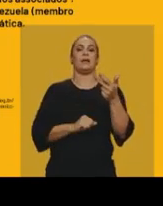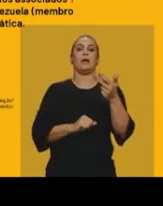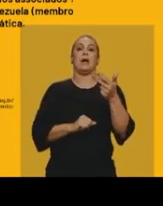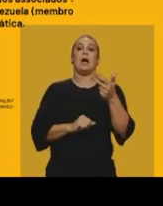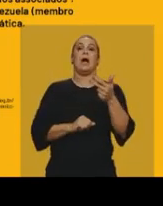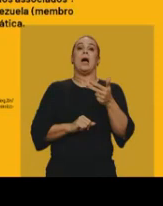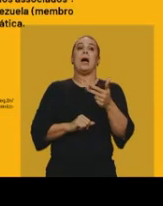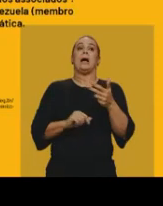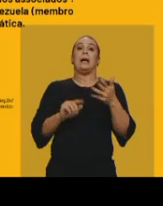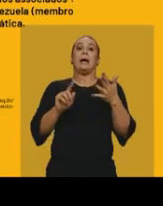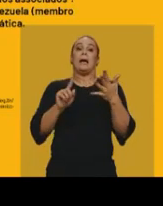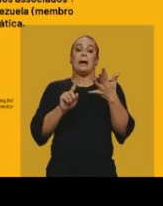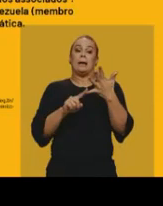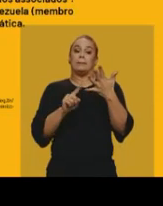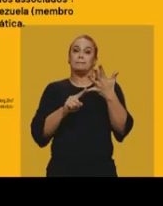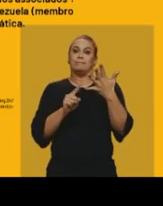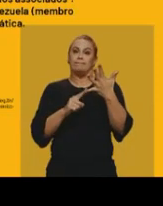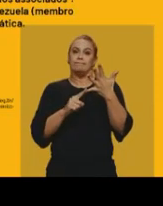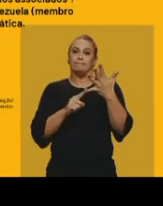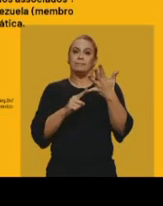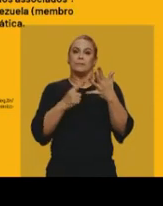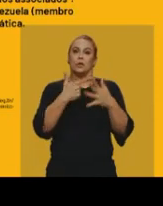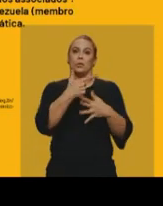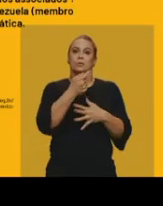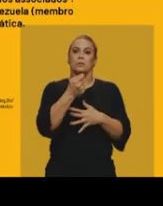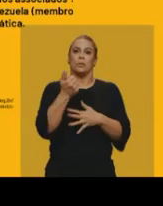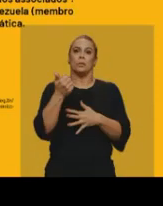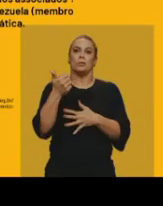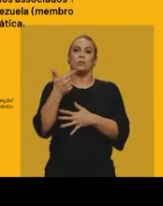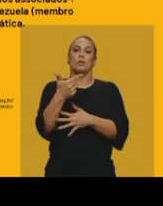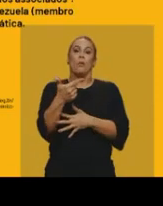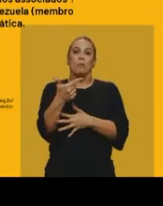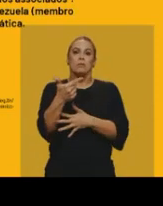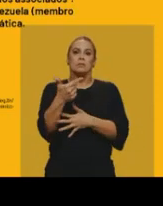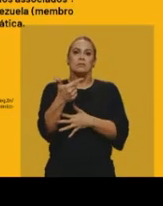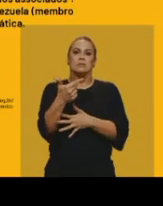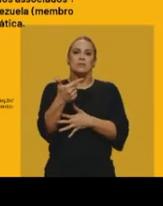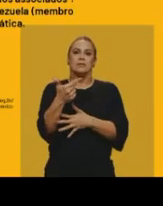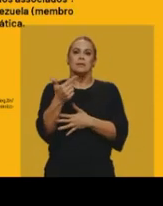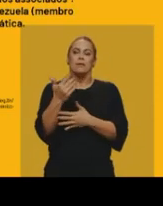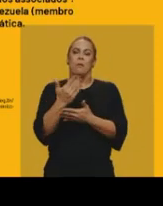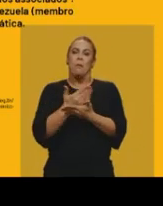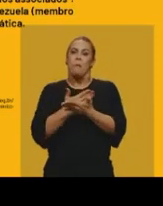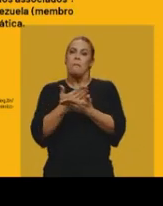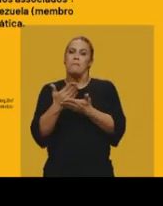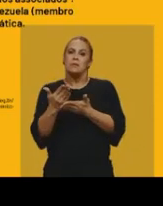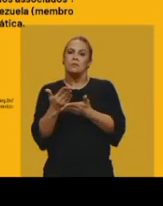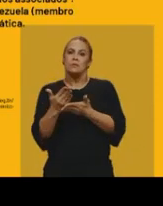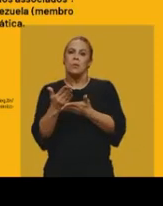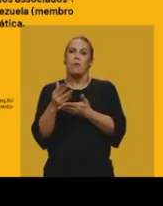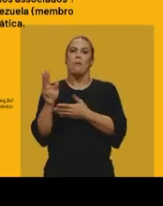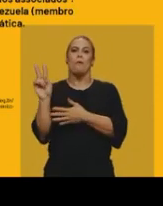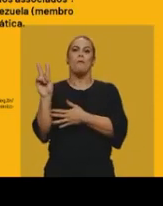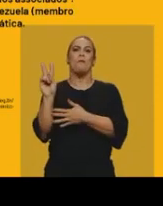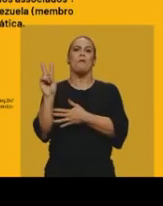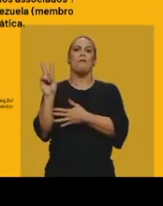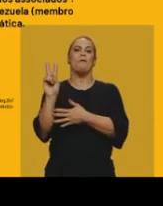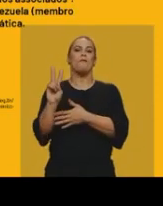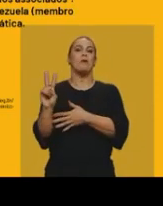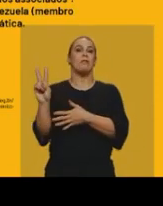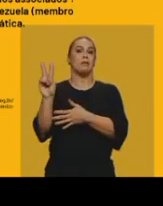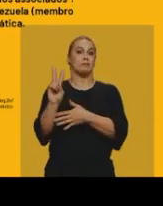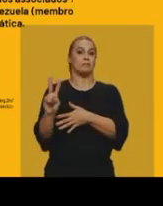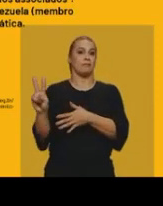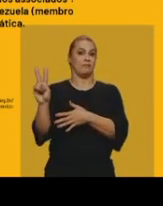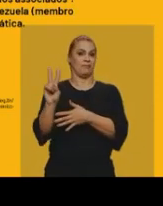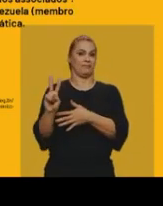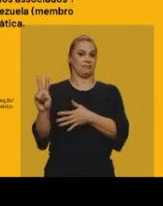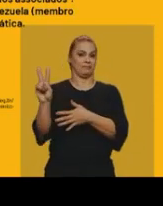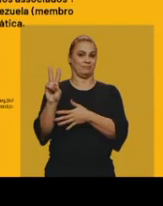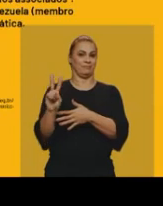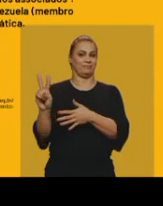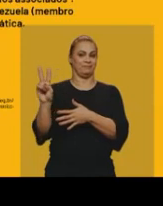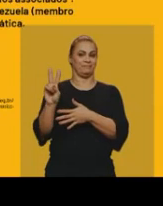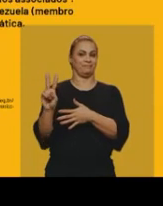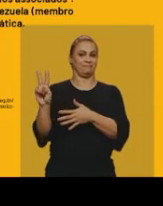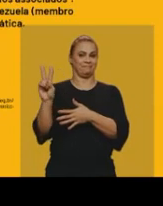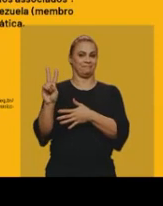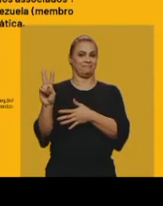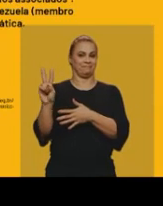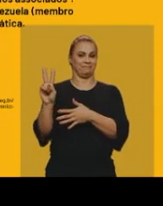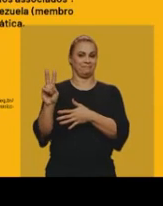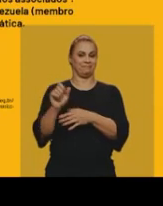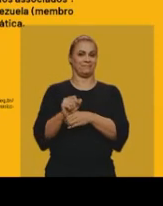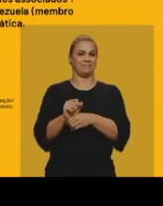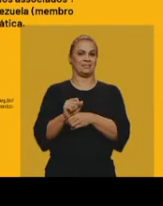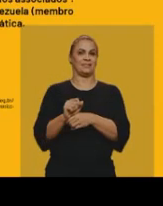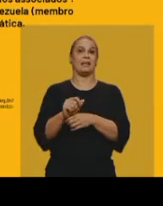dentre as várias cláusulas que compõem o mercado, o Mercosul, existe a cláusula de democracia,